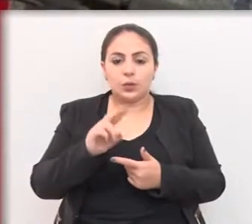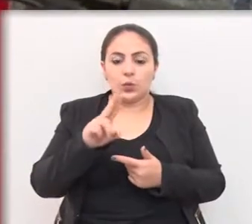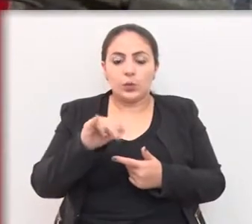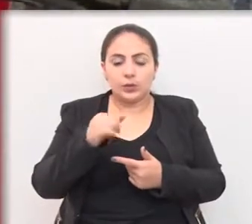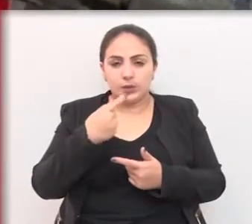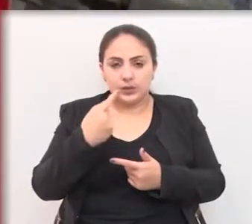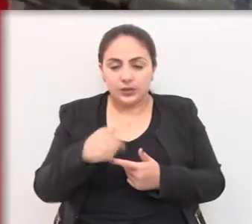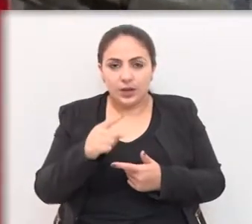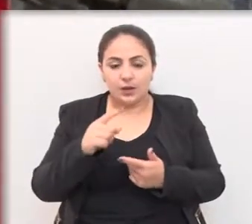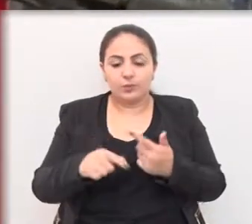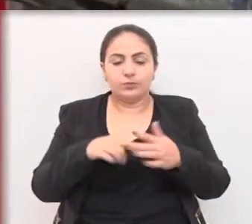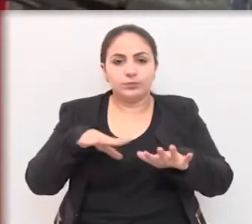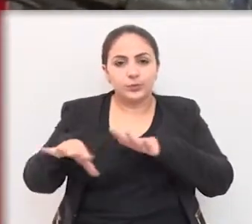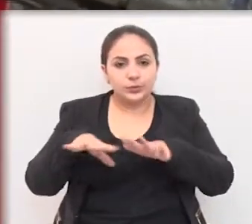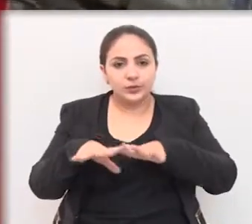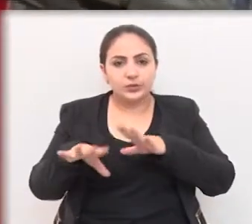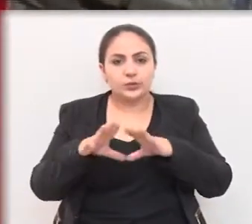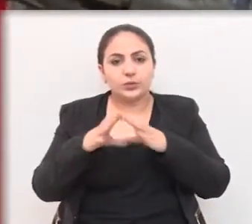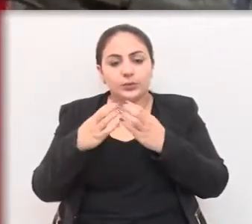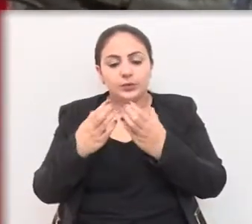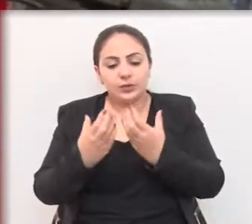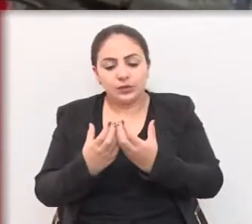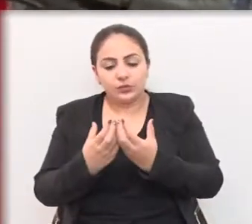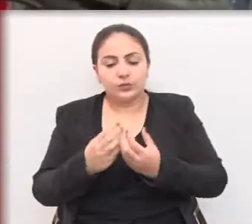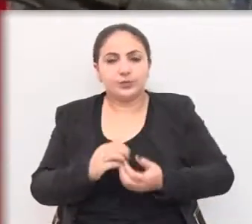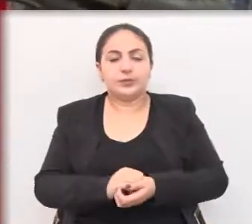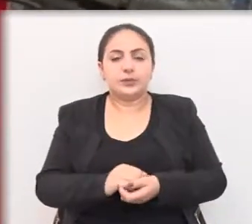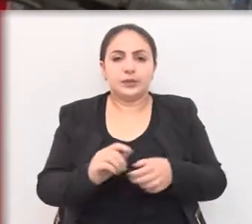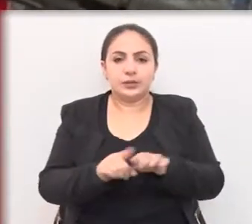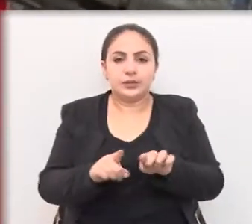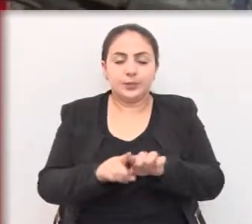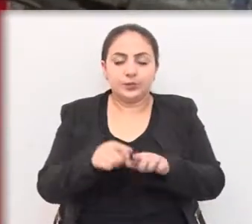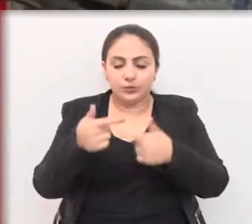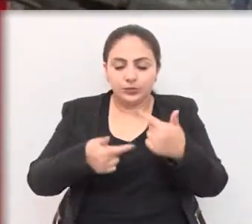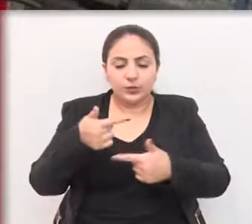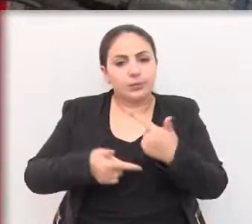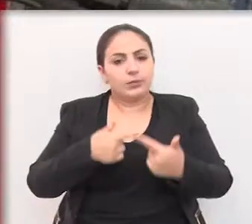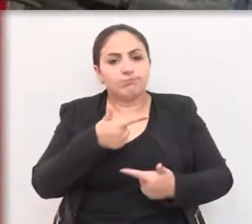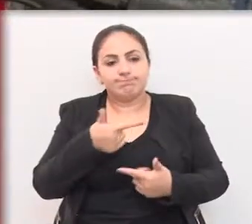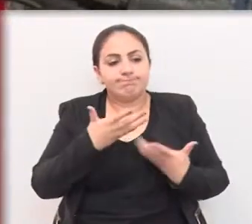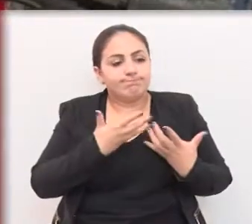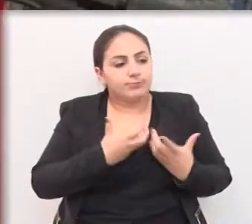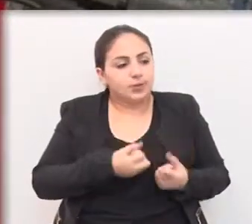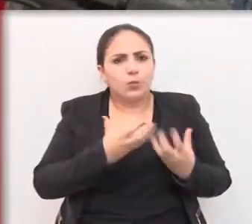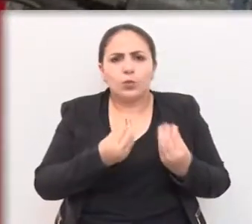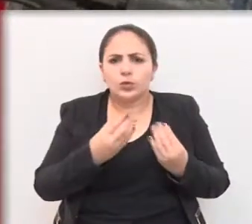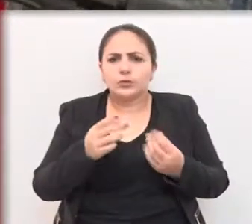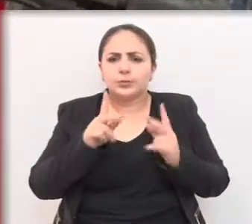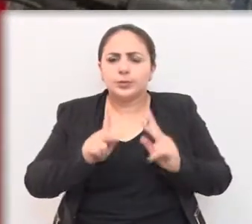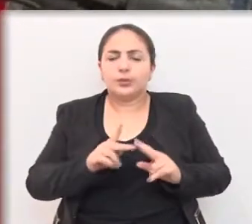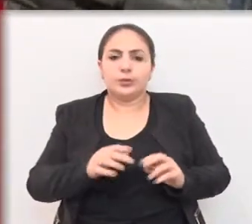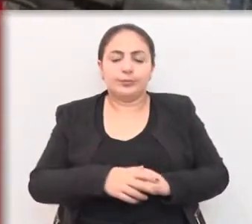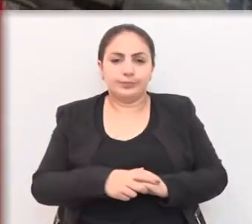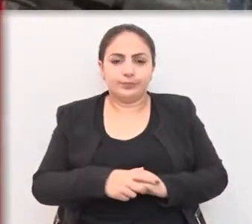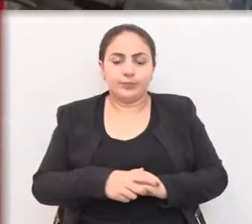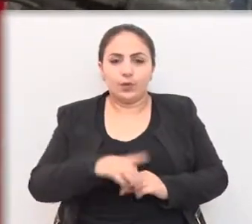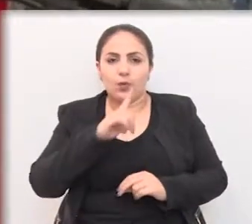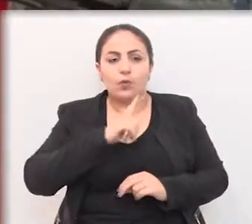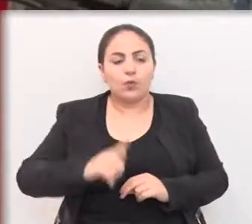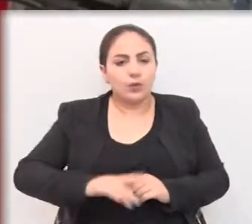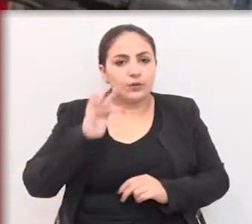resultado da união, da mobilização da comunidade e de um trabalho incansável de muitas